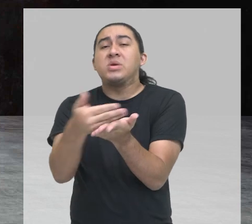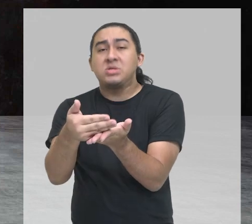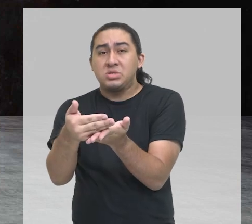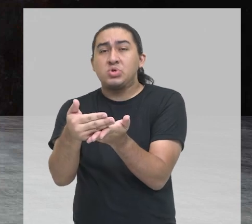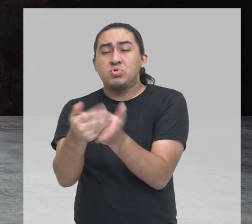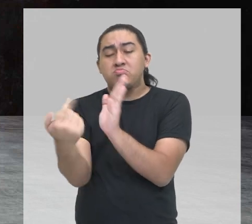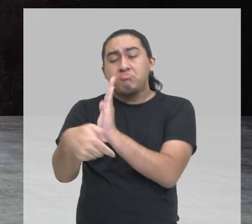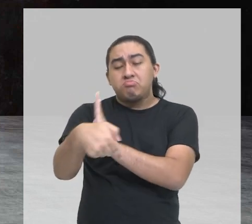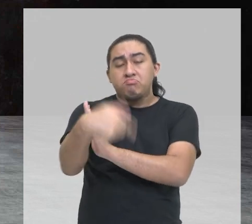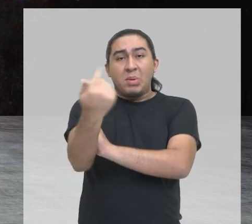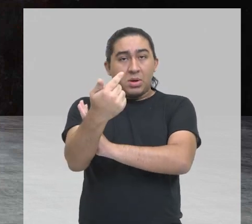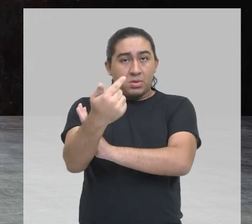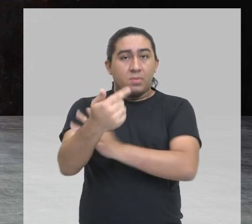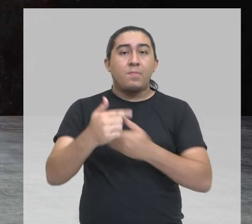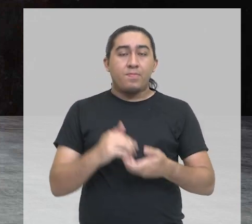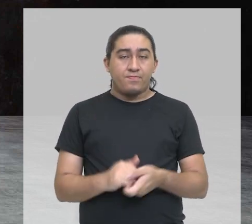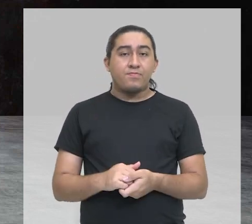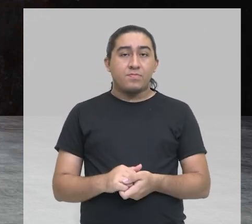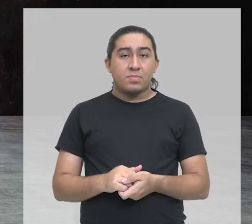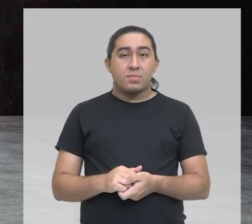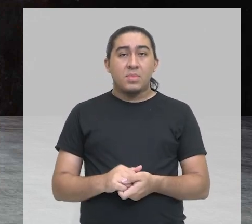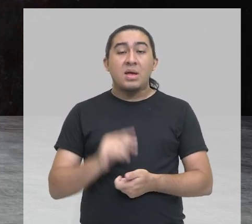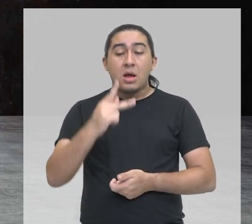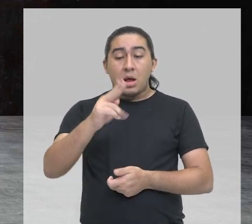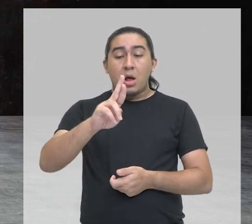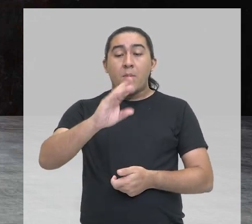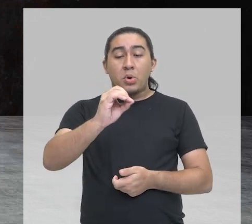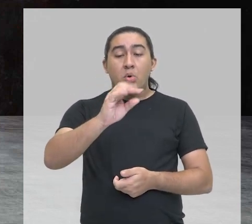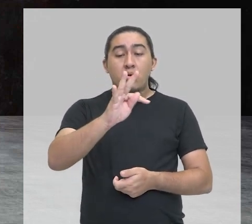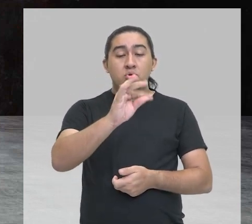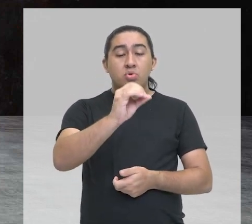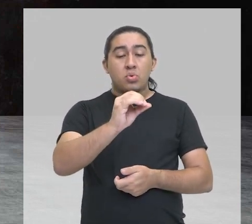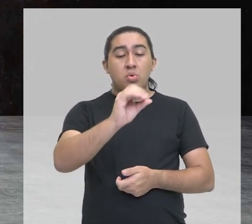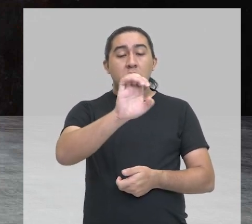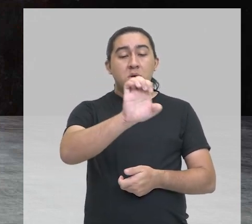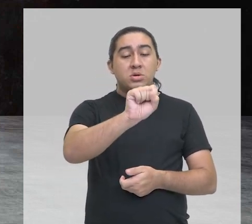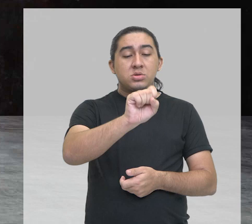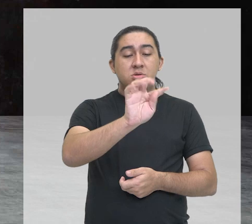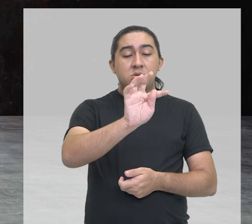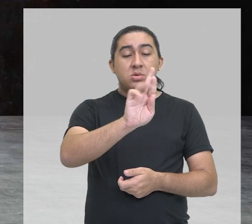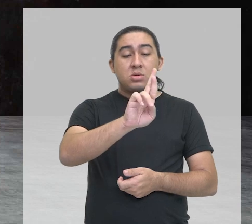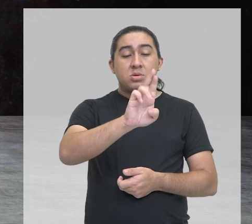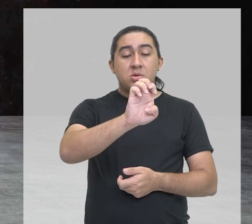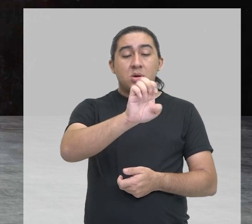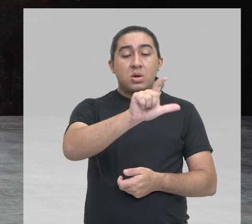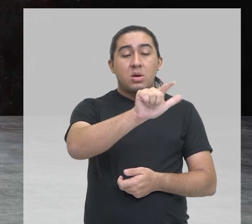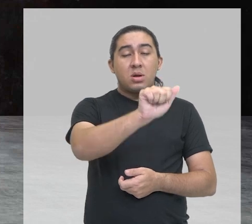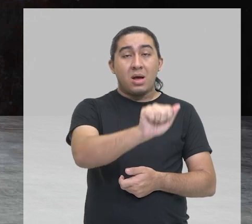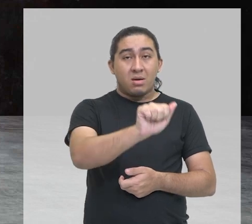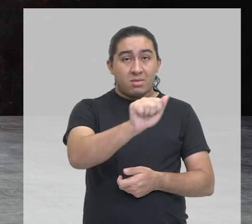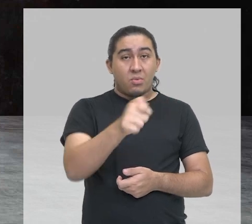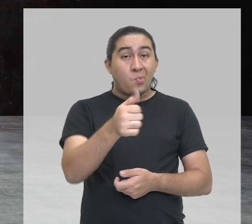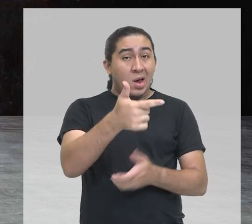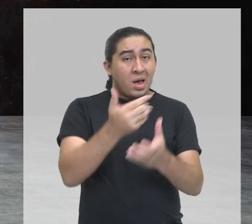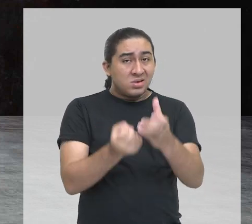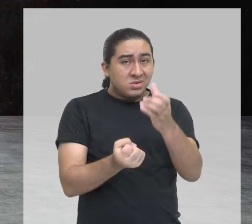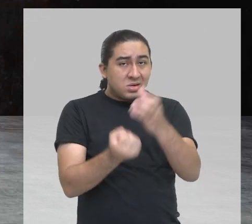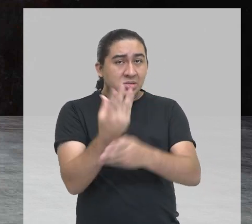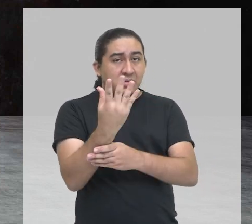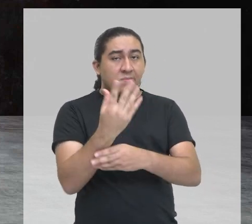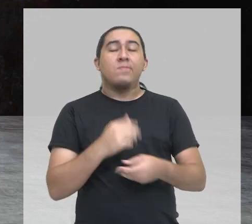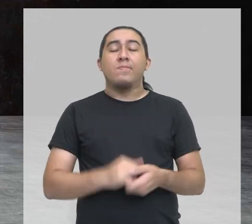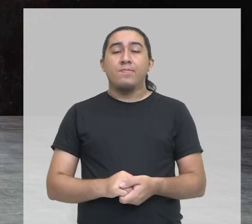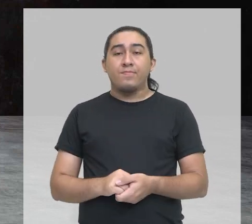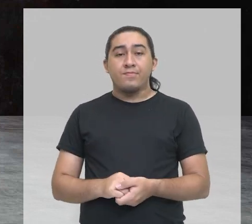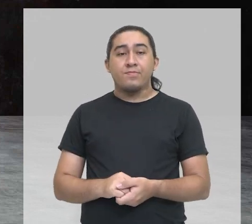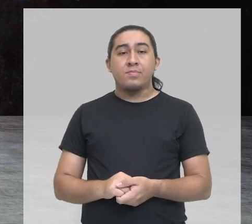feito primeiro. Então, por isso, protoestrela, porque é uma estrela ainda que está nos seus primeiros passos. À medida que a